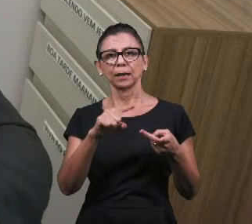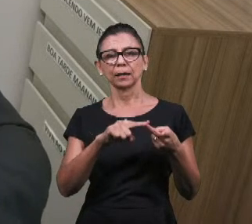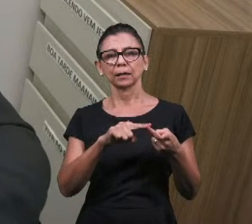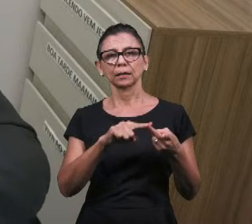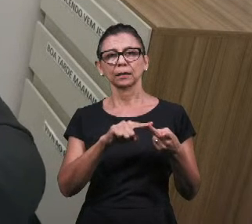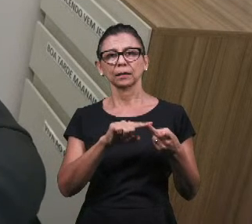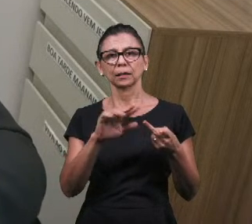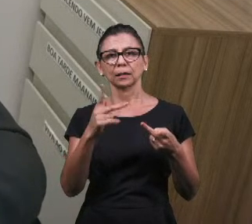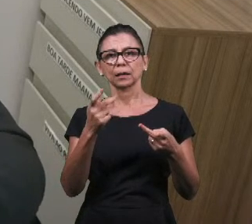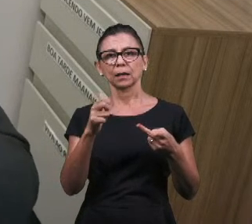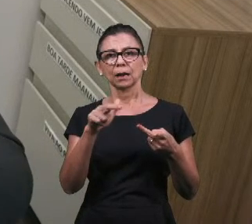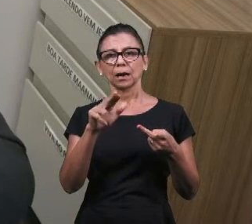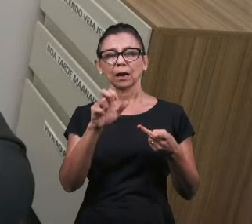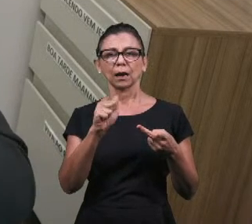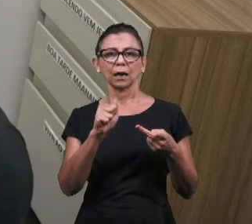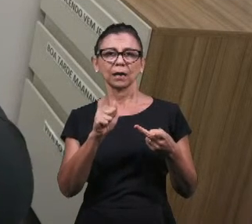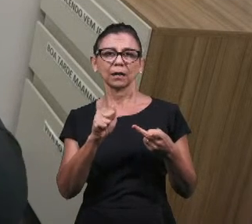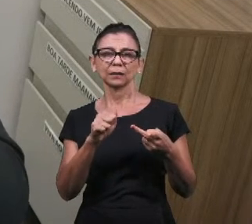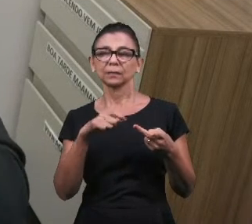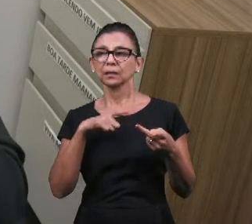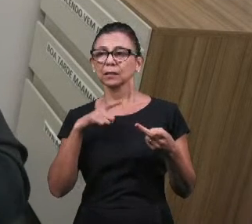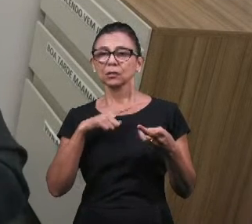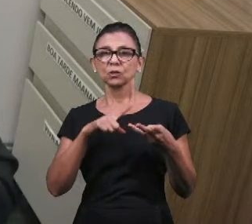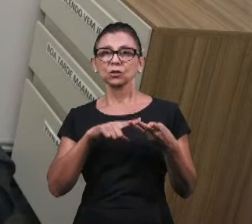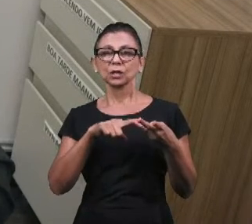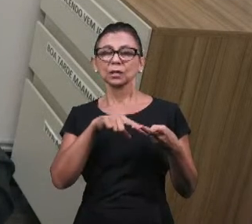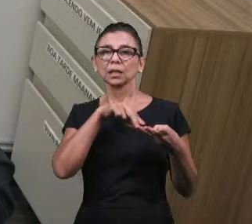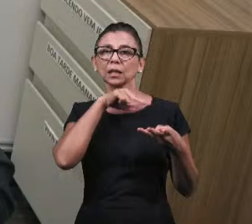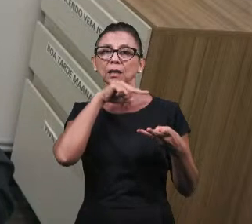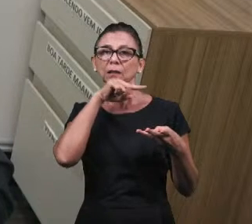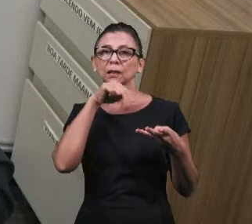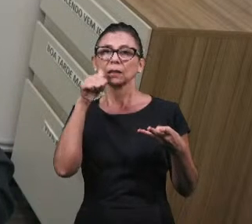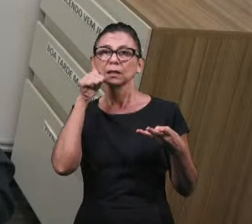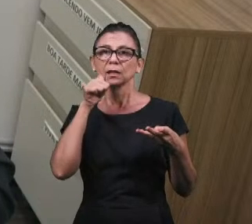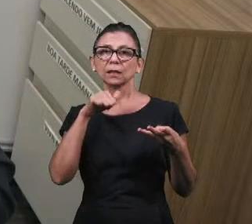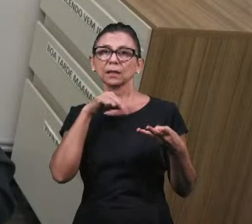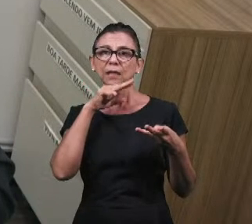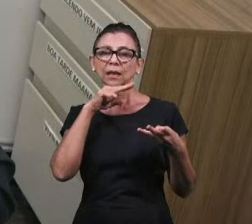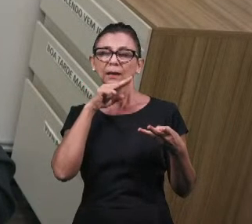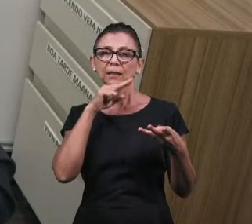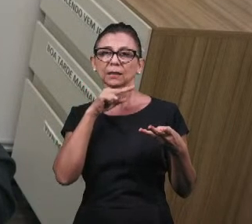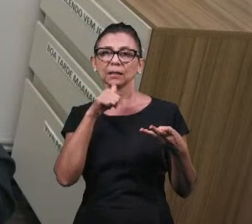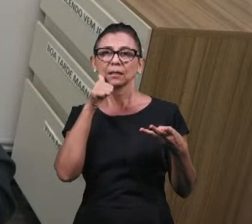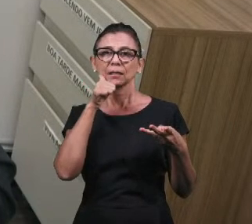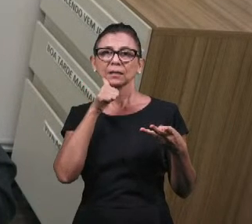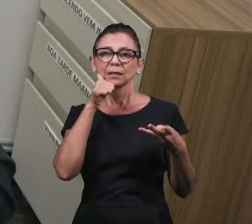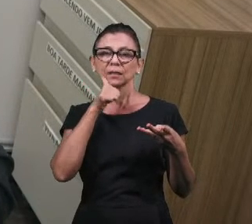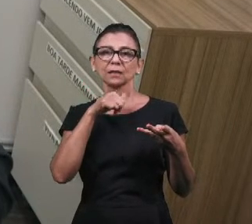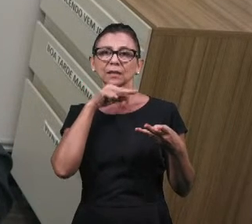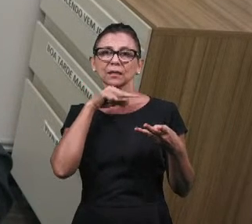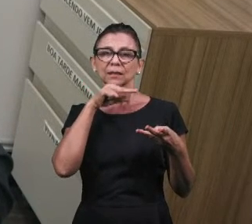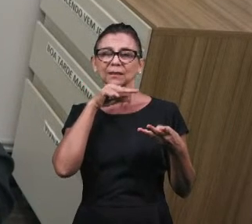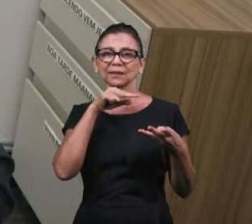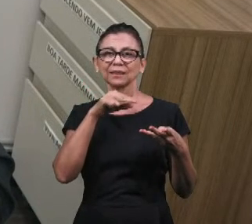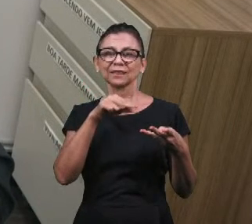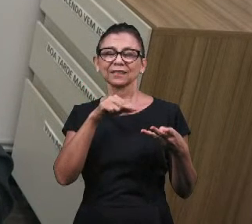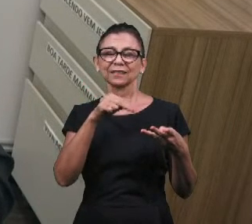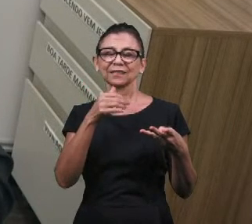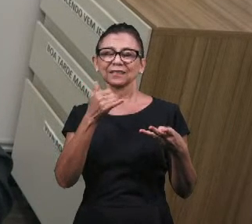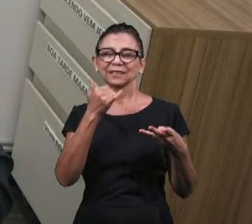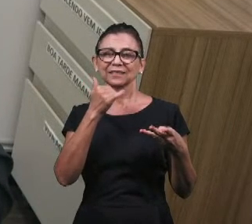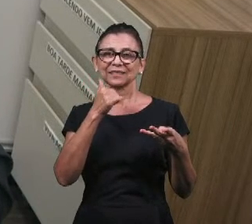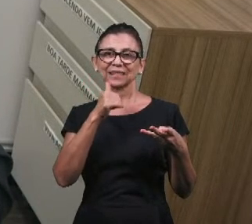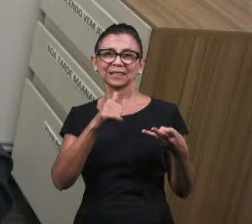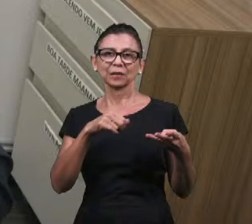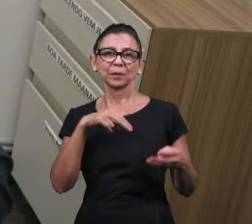que falar do genro, Breno, ele falou. Minha nora. Isso. Aline. Amém, um abraço para Aline,